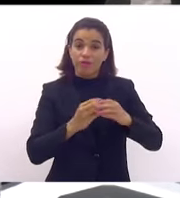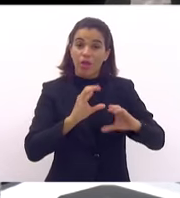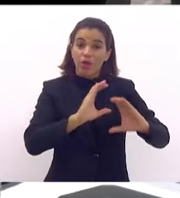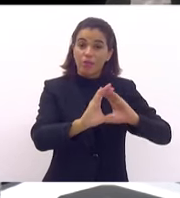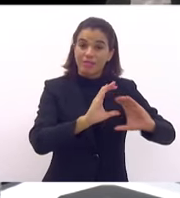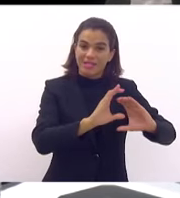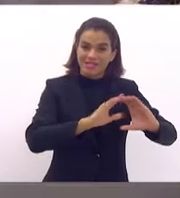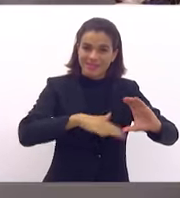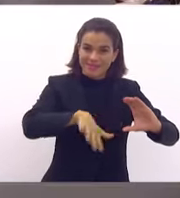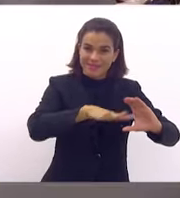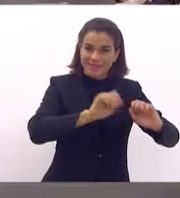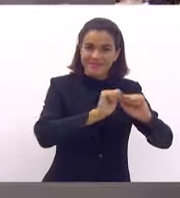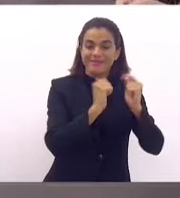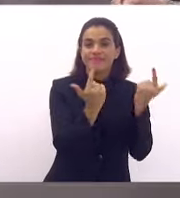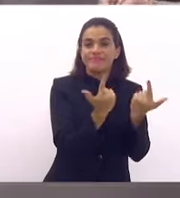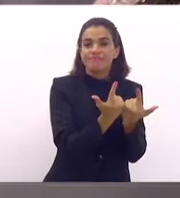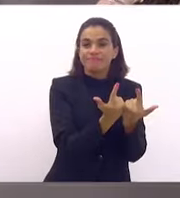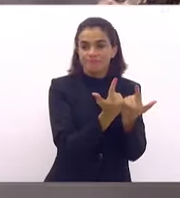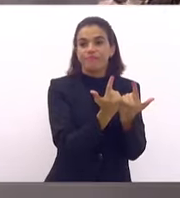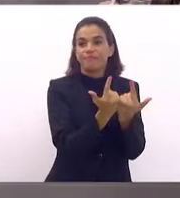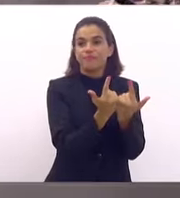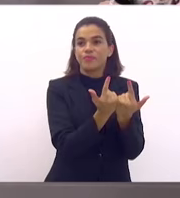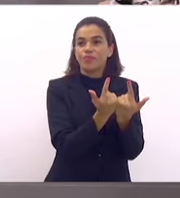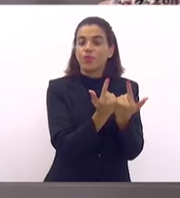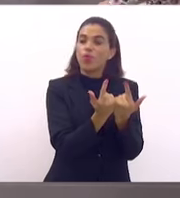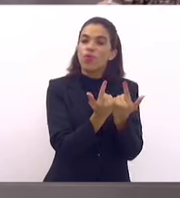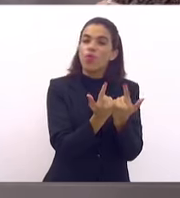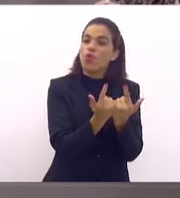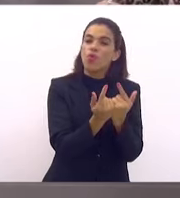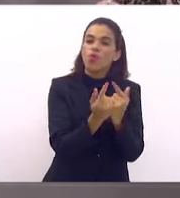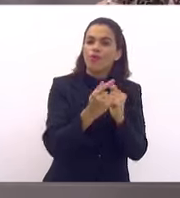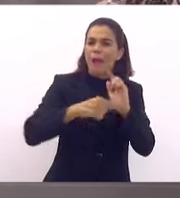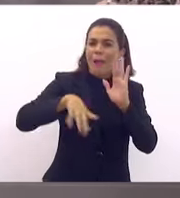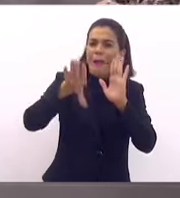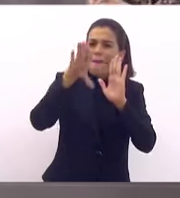casa. Aqui um boletim nosso